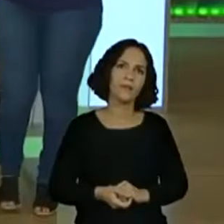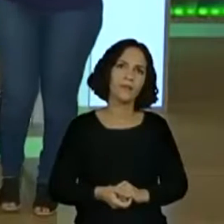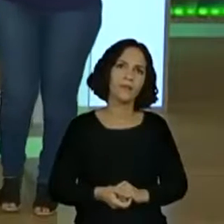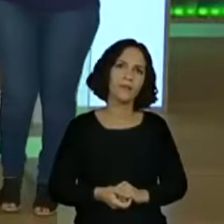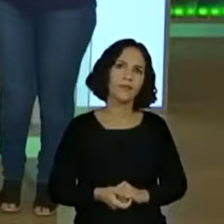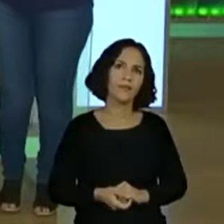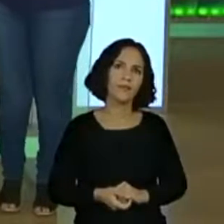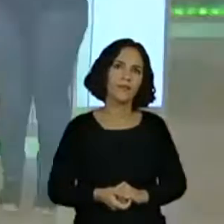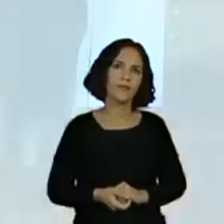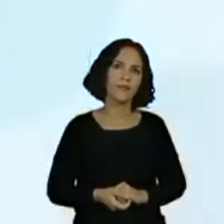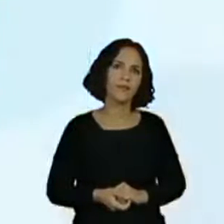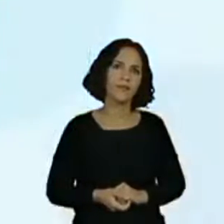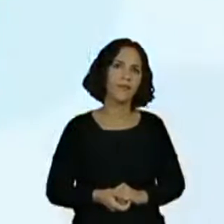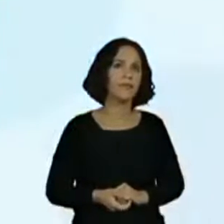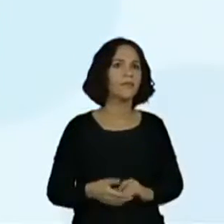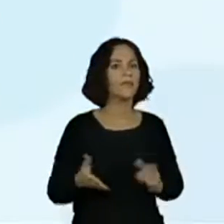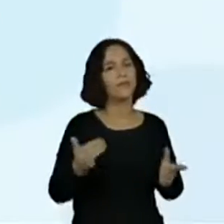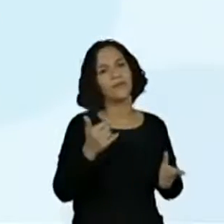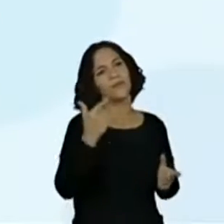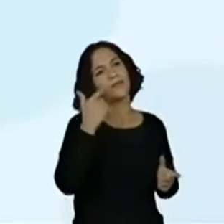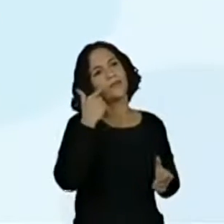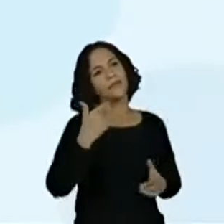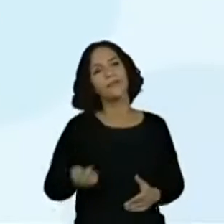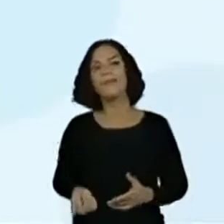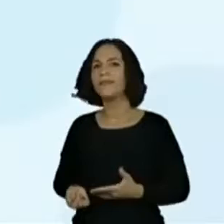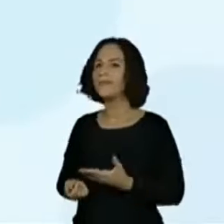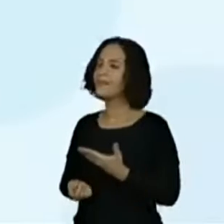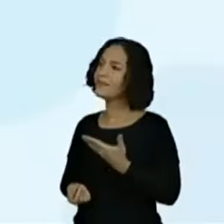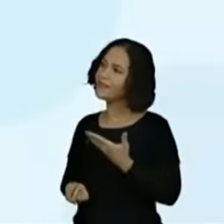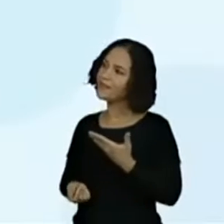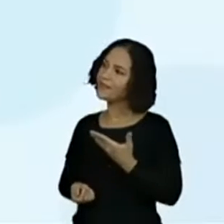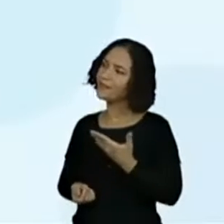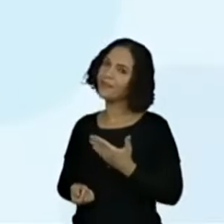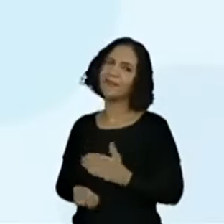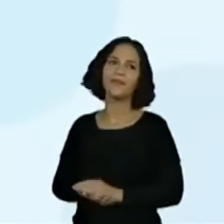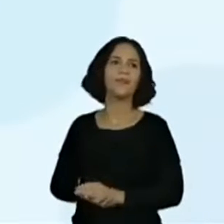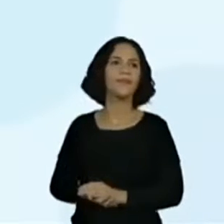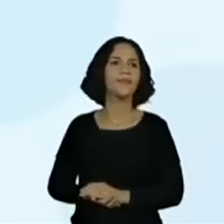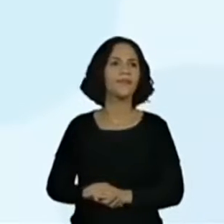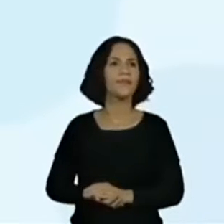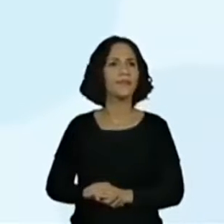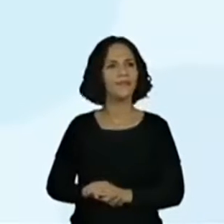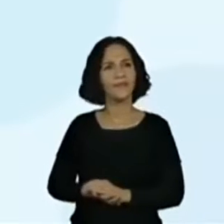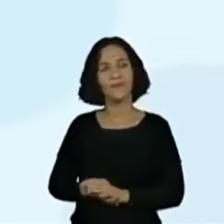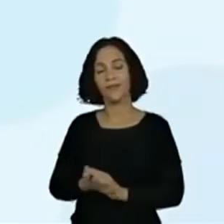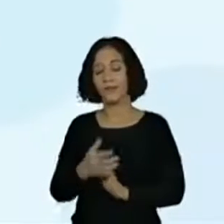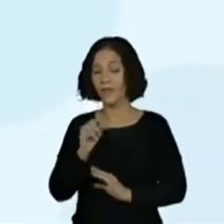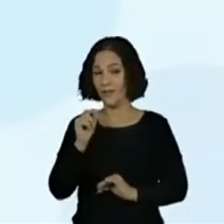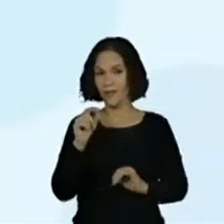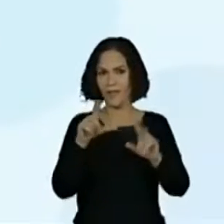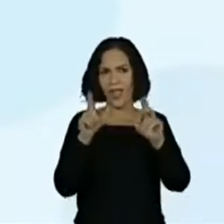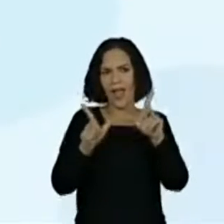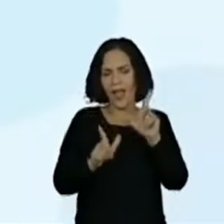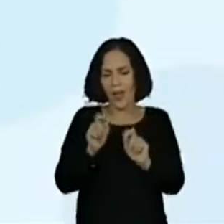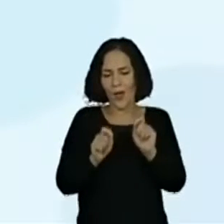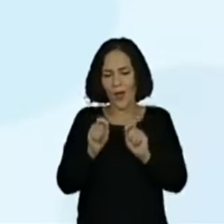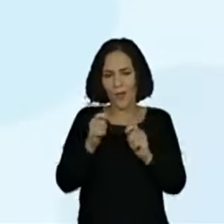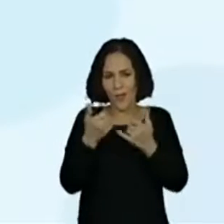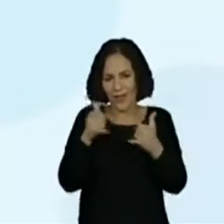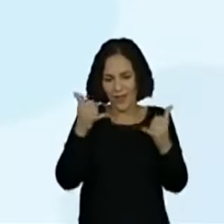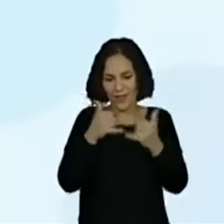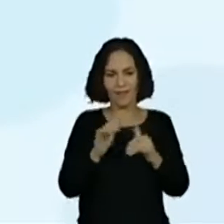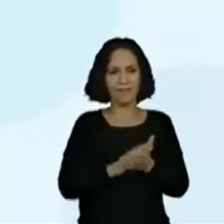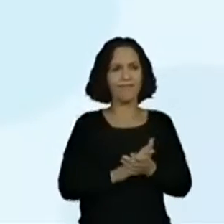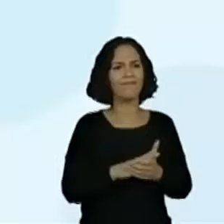comigo. Vamos aí na tela cheia para eles. Olhem lá. Poupando energia. Em um